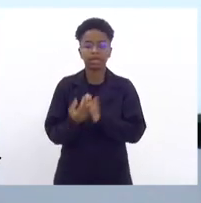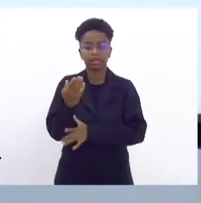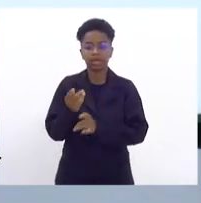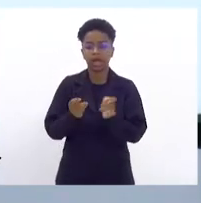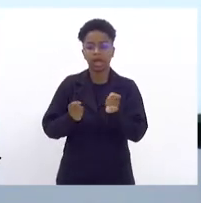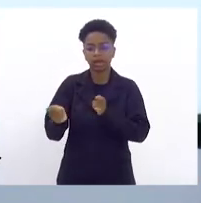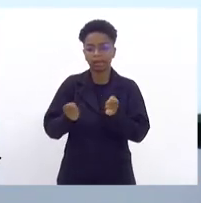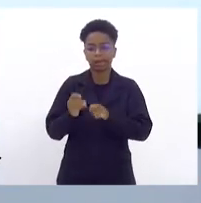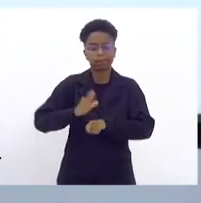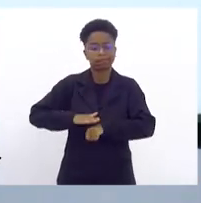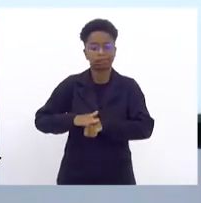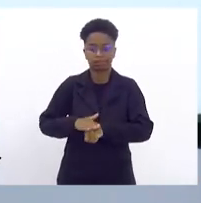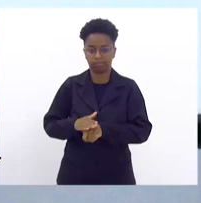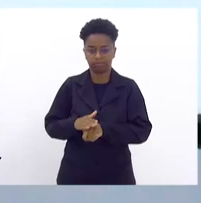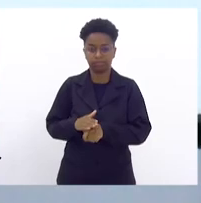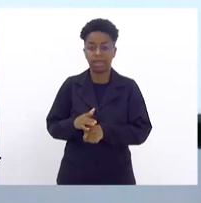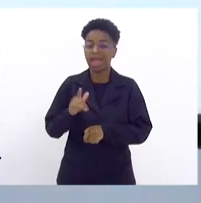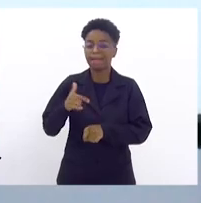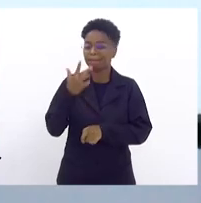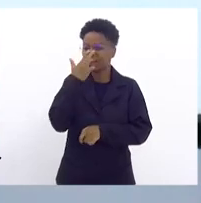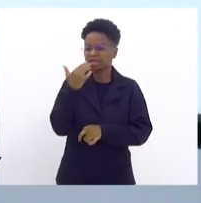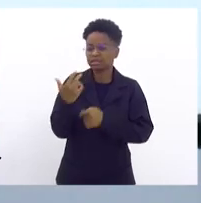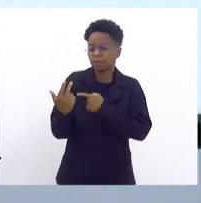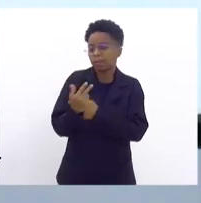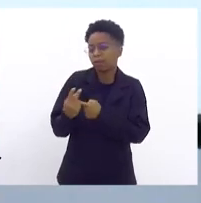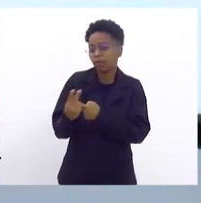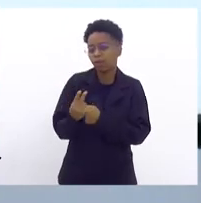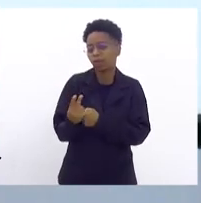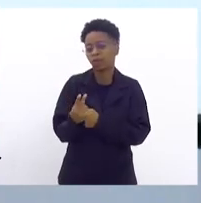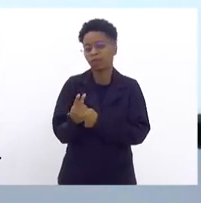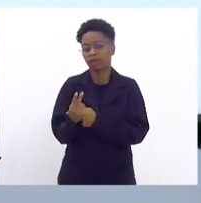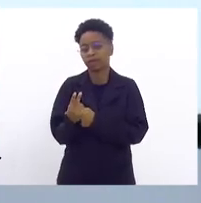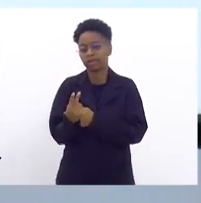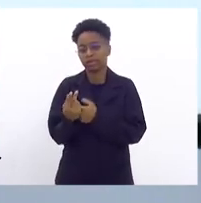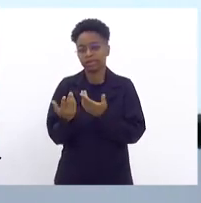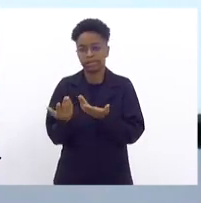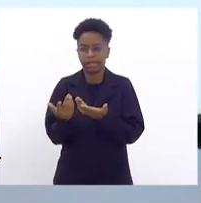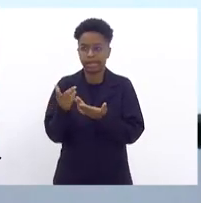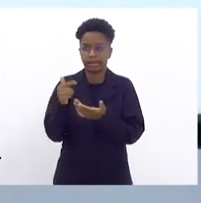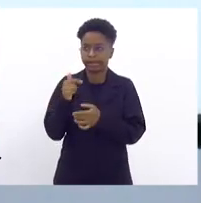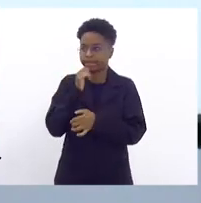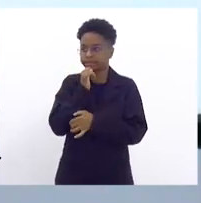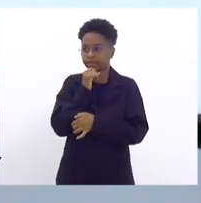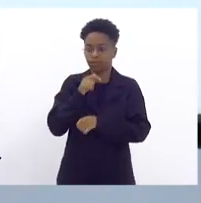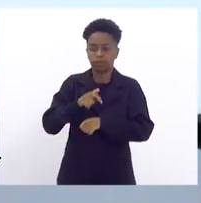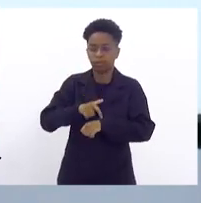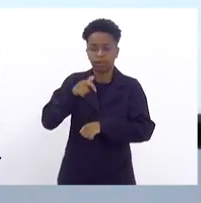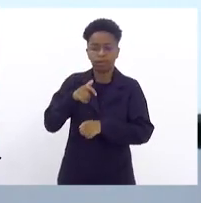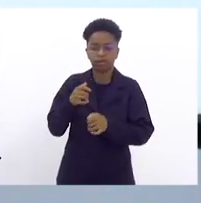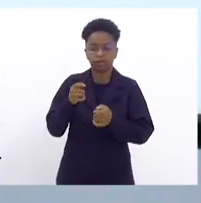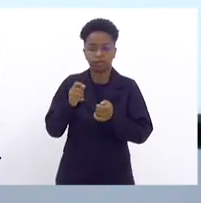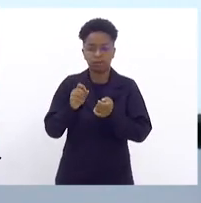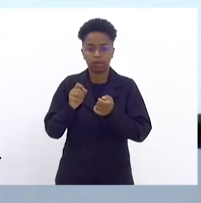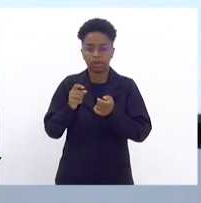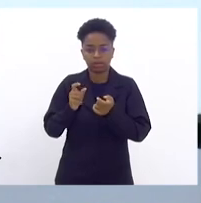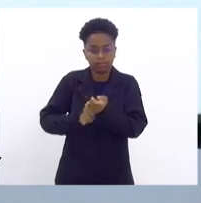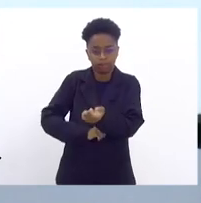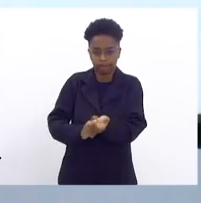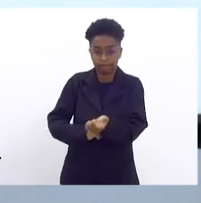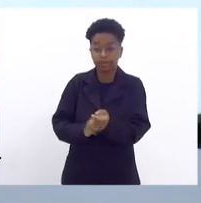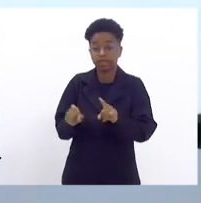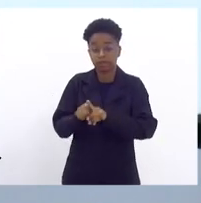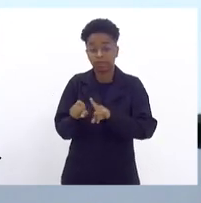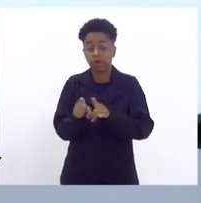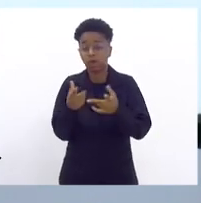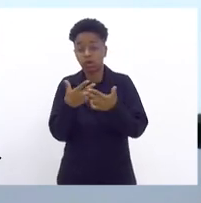é que é uma espécie de defesa que nós temos em momentos interessantes e uma coisa da invisibilidade que é muito